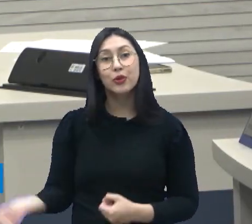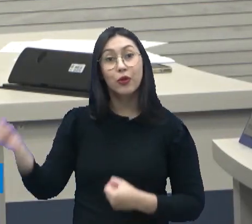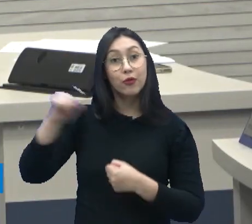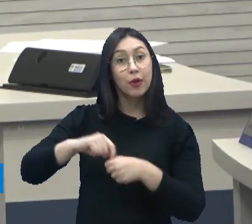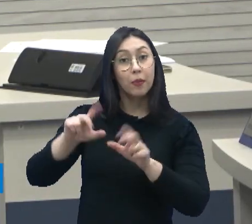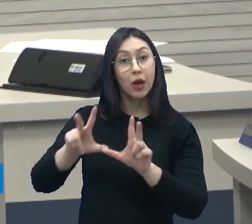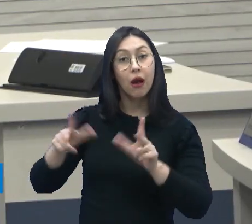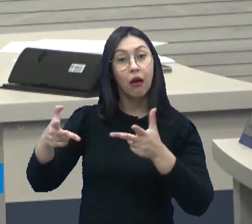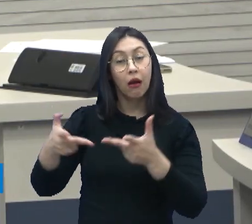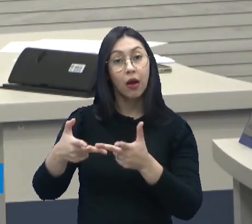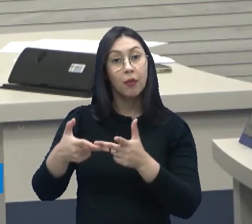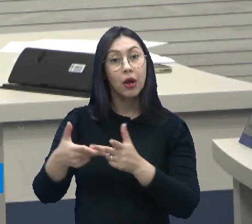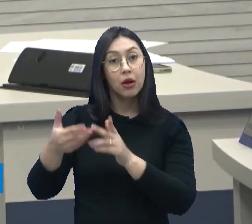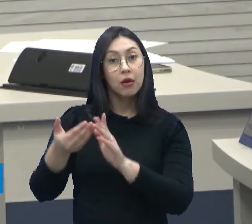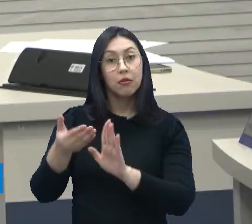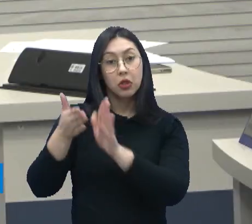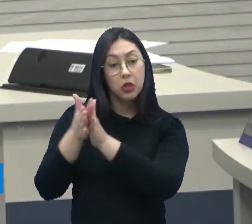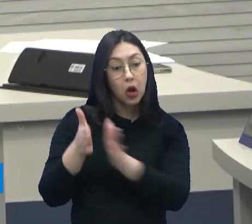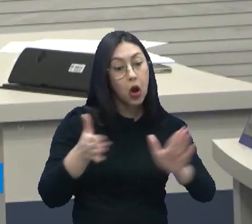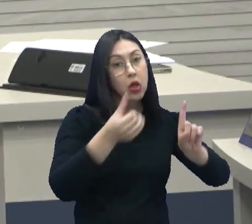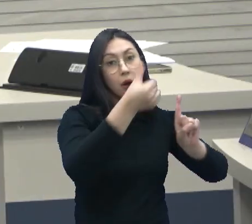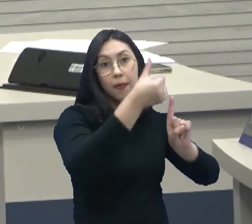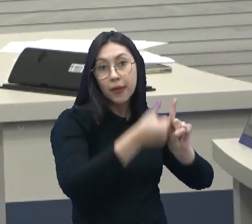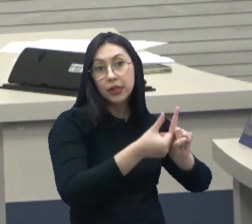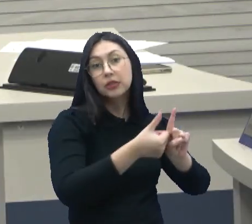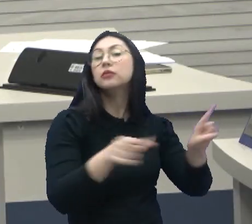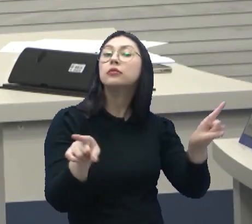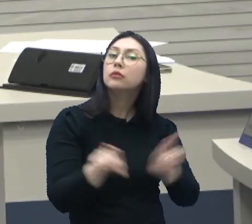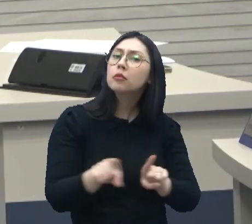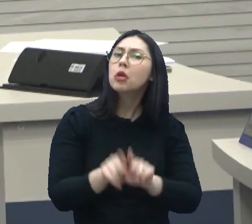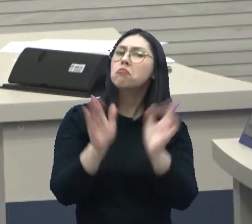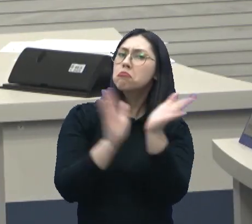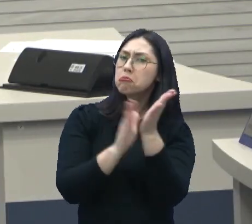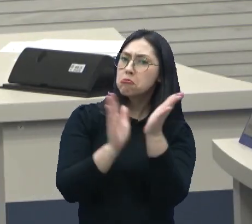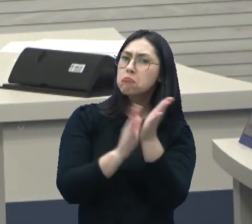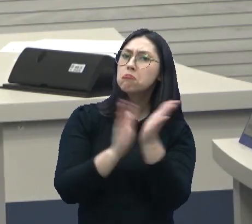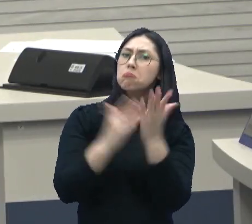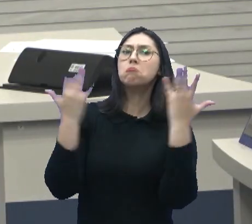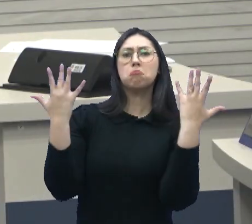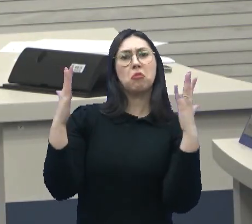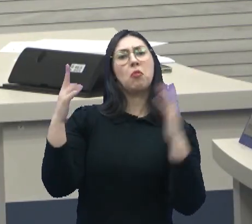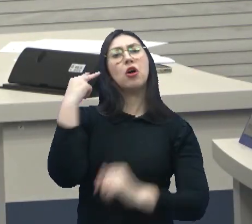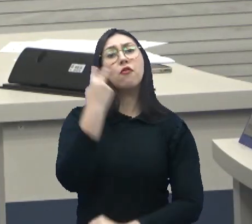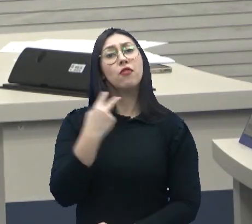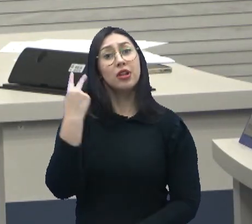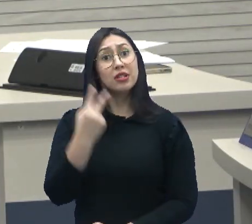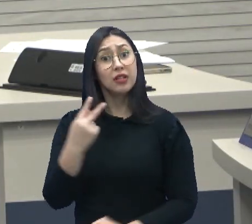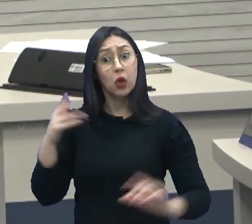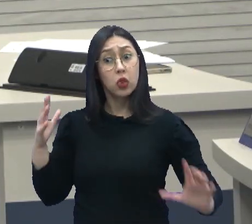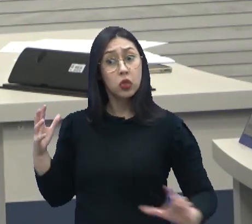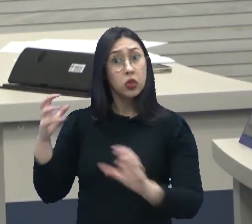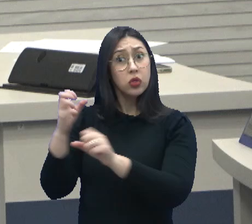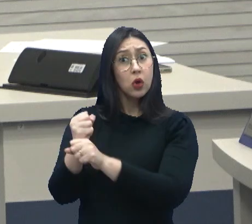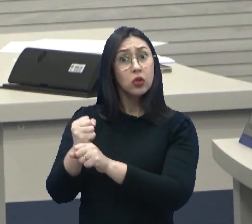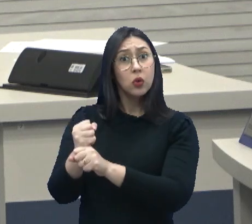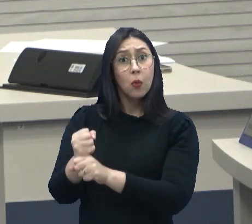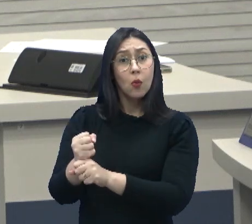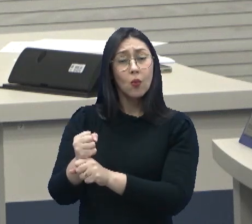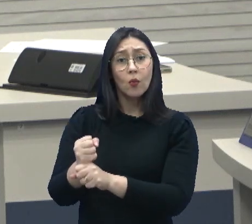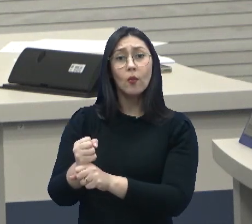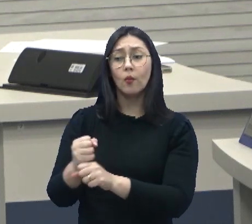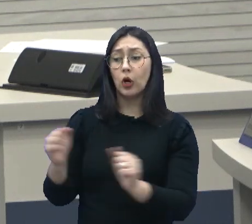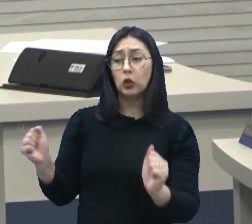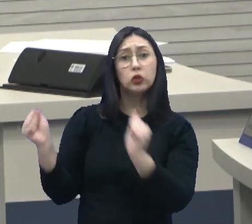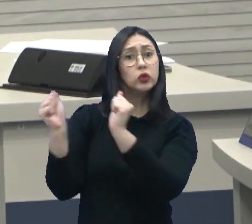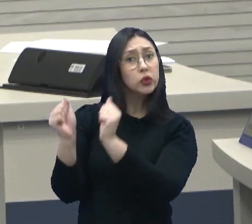semestre legislativo, e parabenizar os vereadores dessa casa, que de forma praticamente unânime rejeitou este requerimento. Ou seja,